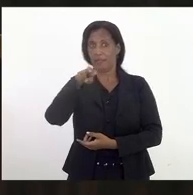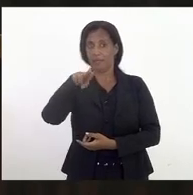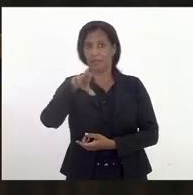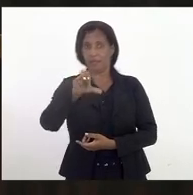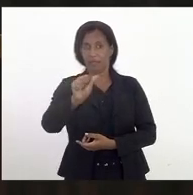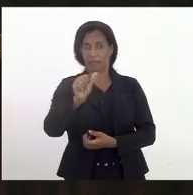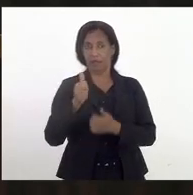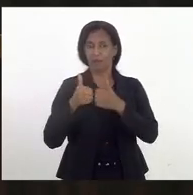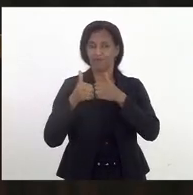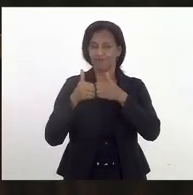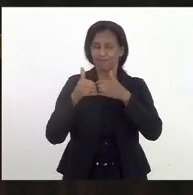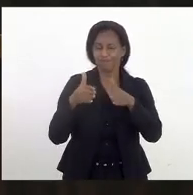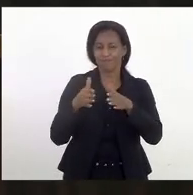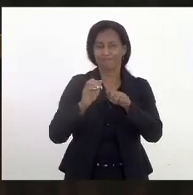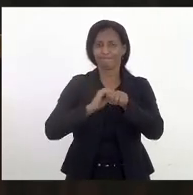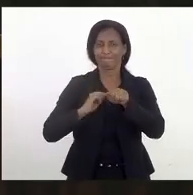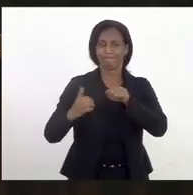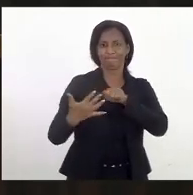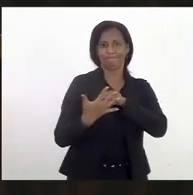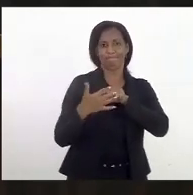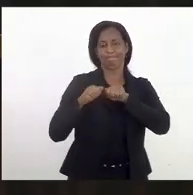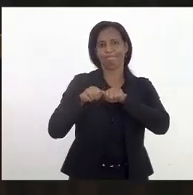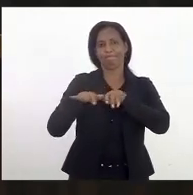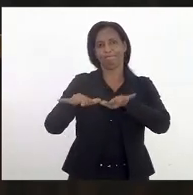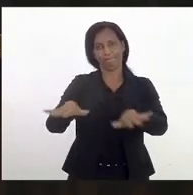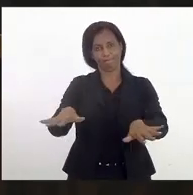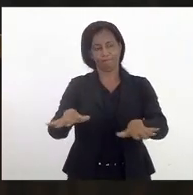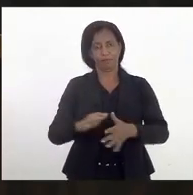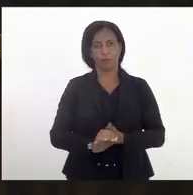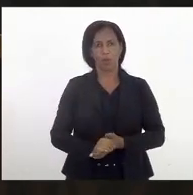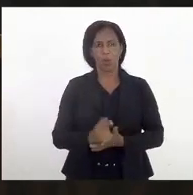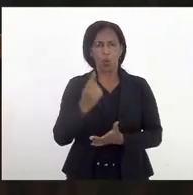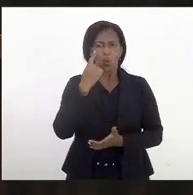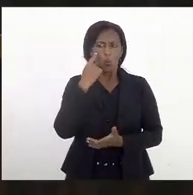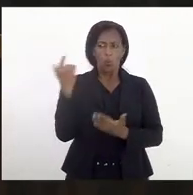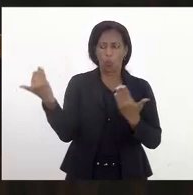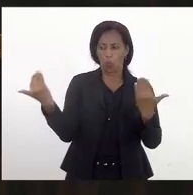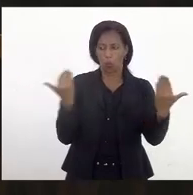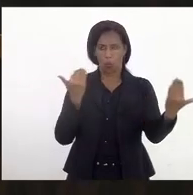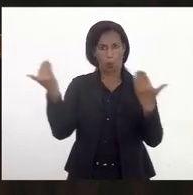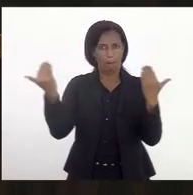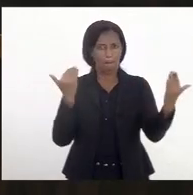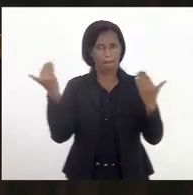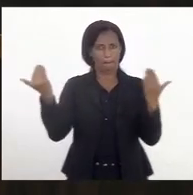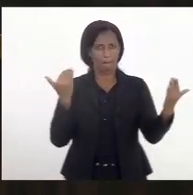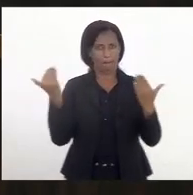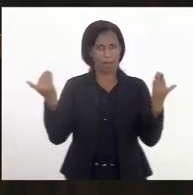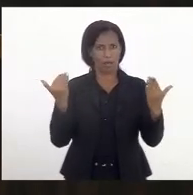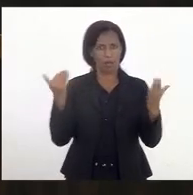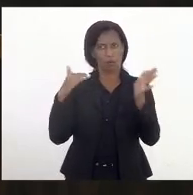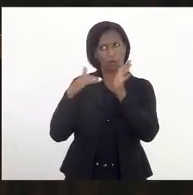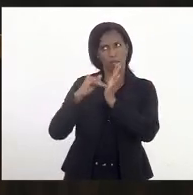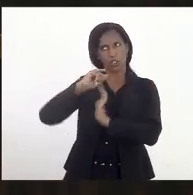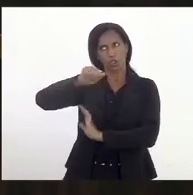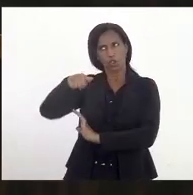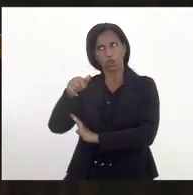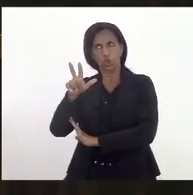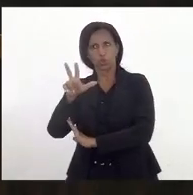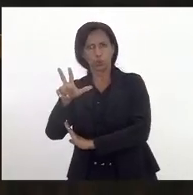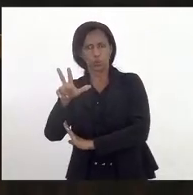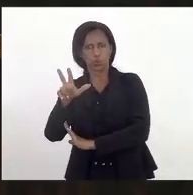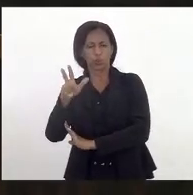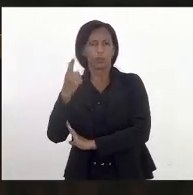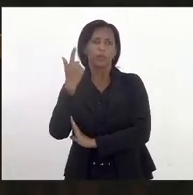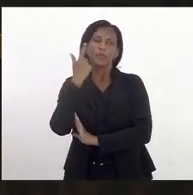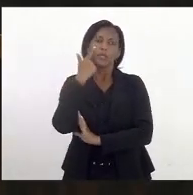da pandemia quando eu comparo arrecadação até Julho quase 7 bilhões de reais tem que levar em consideração